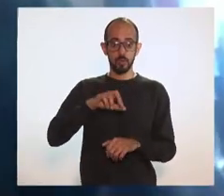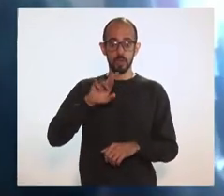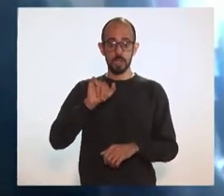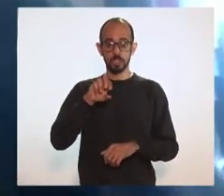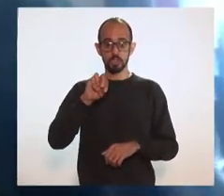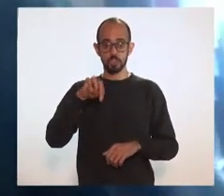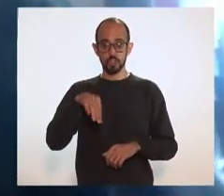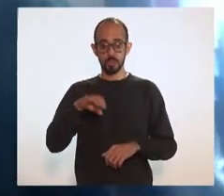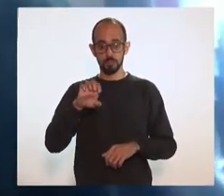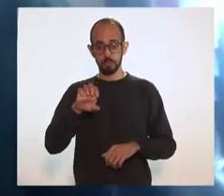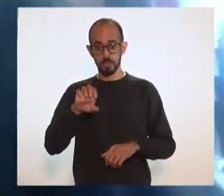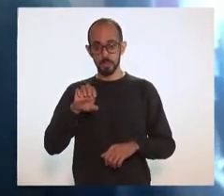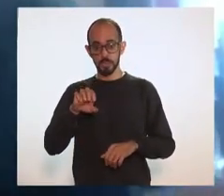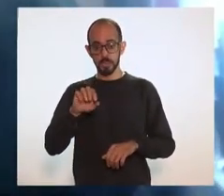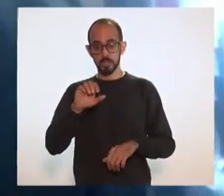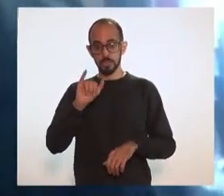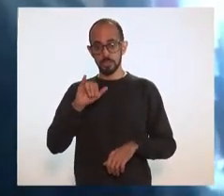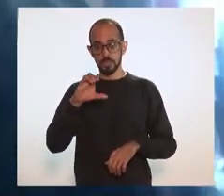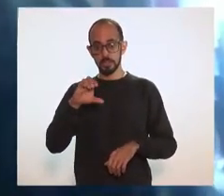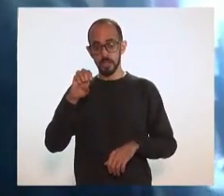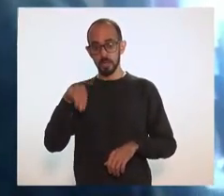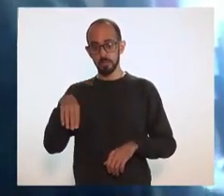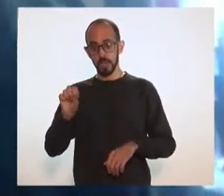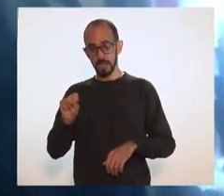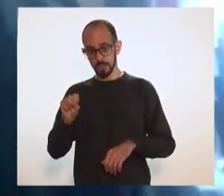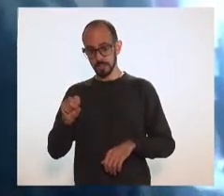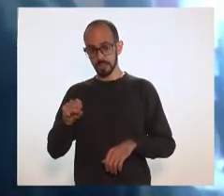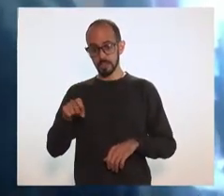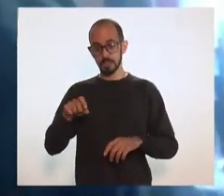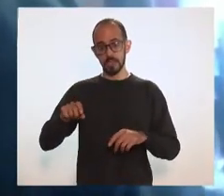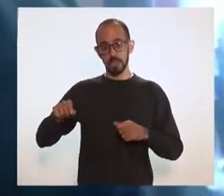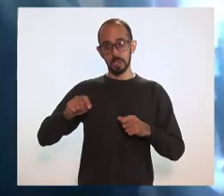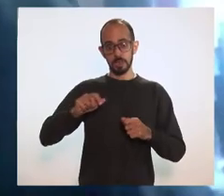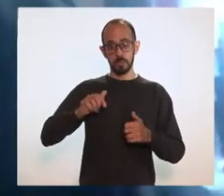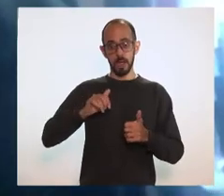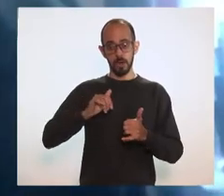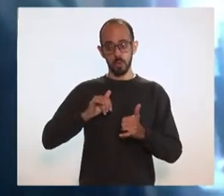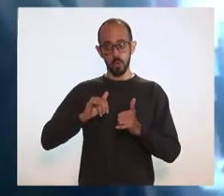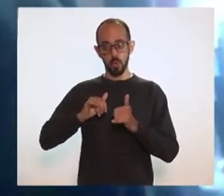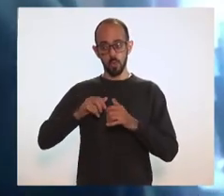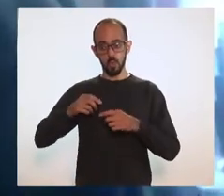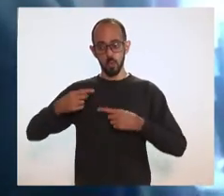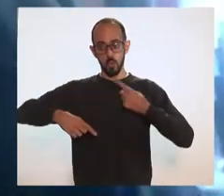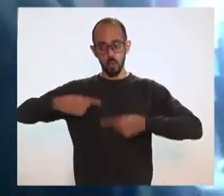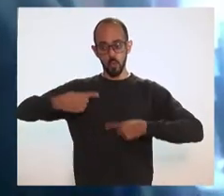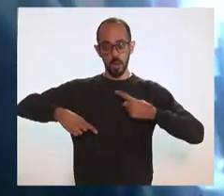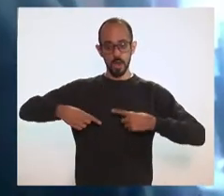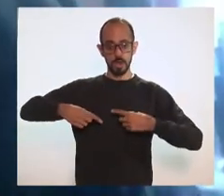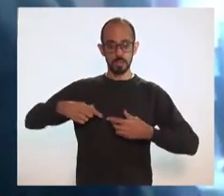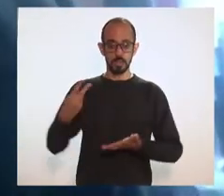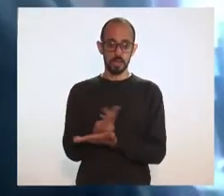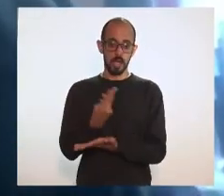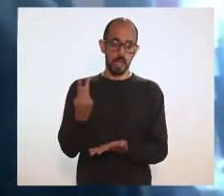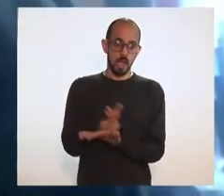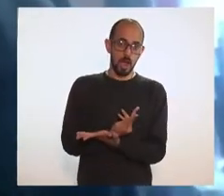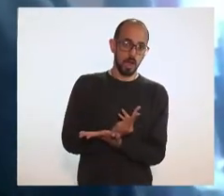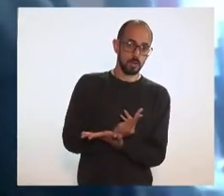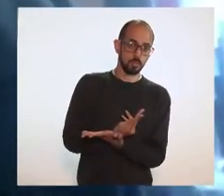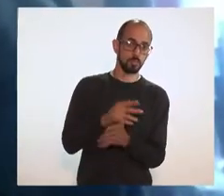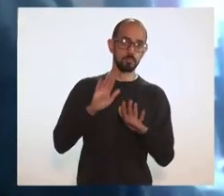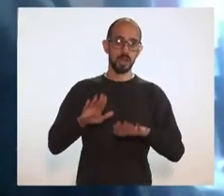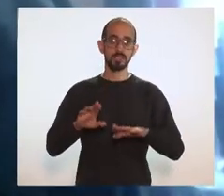seria uma concorrência injusta com a rádio comercial. Neste caso, não é